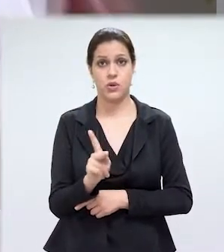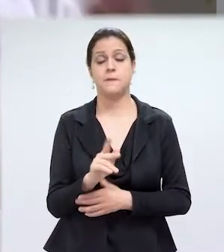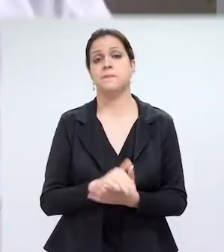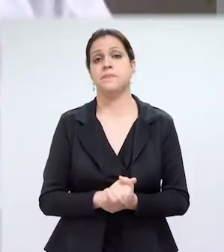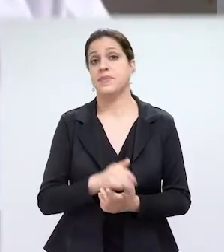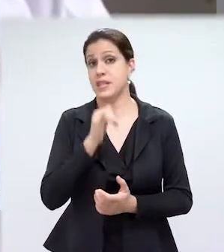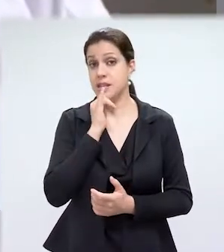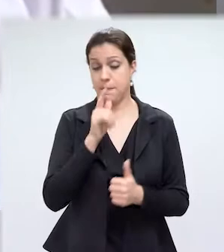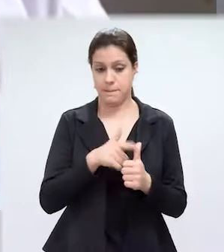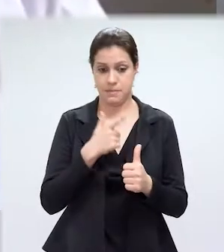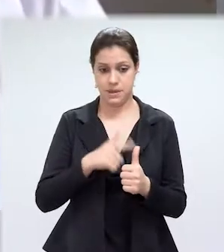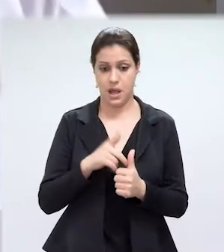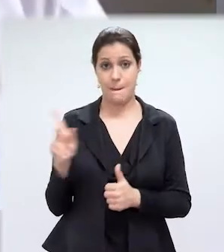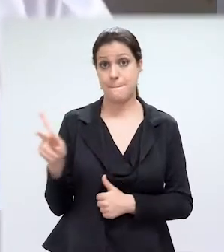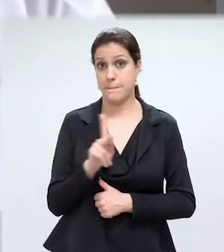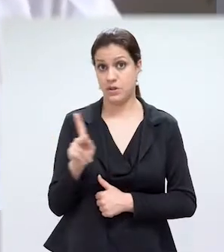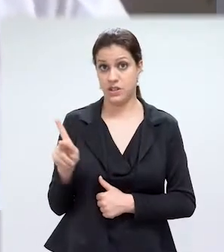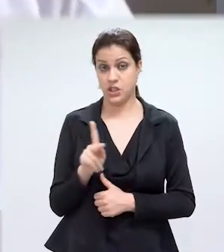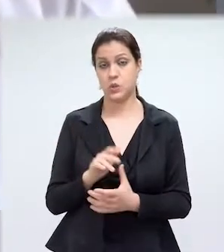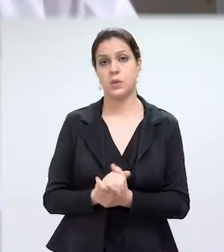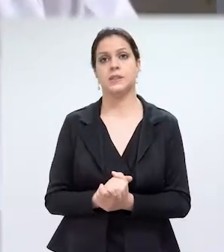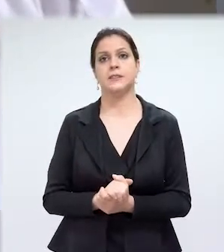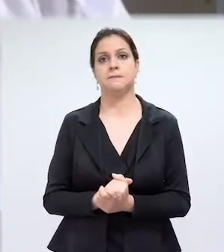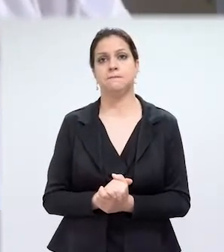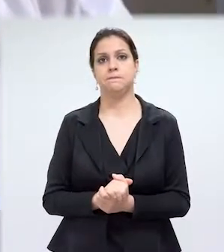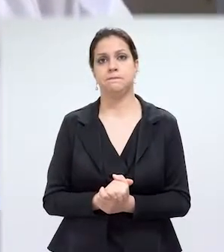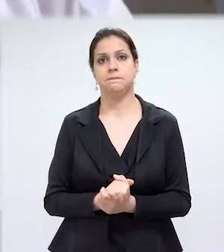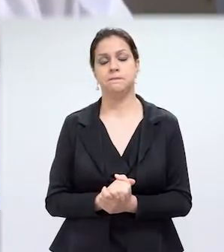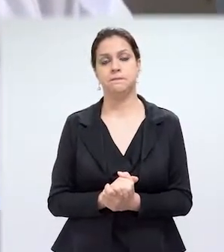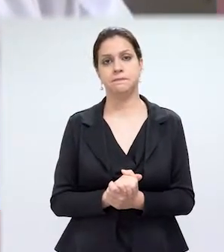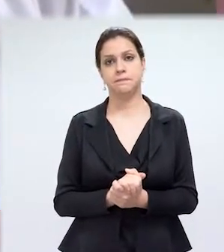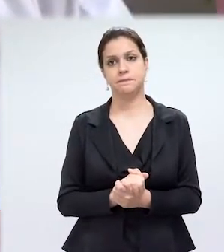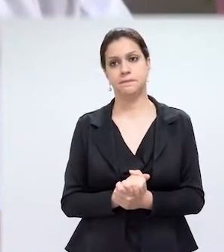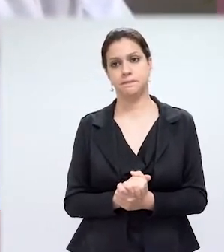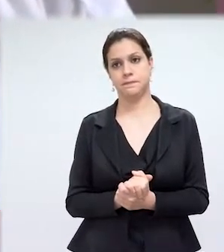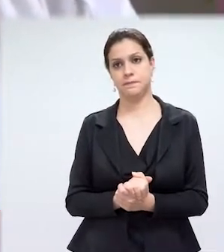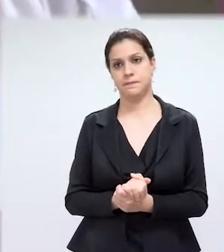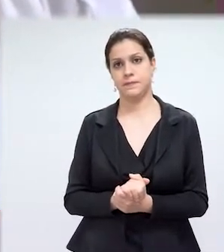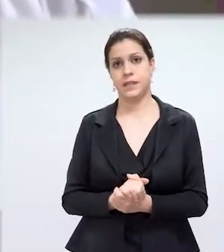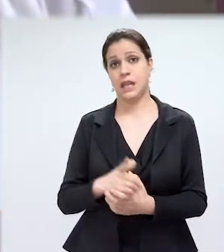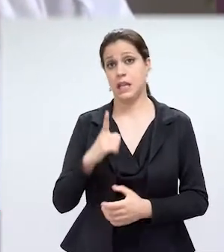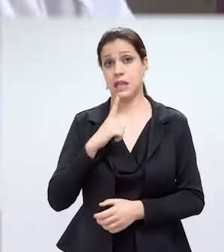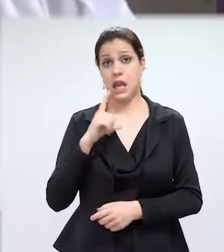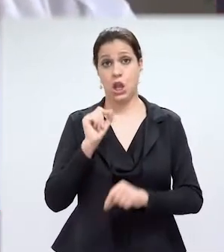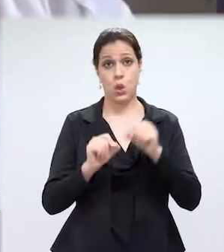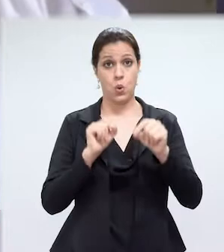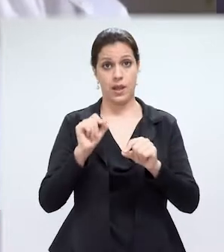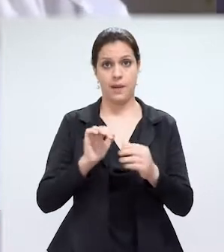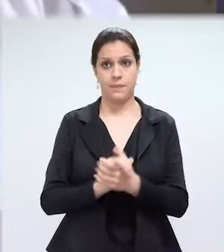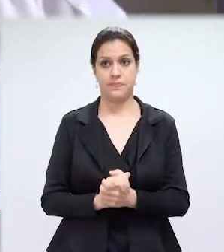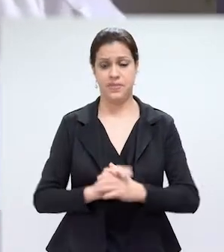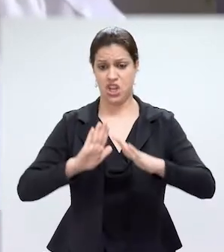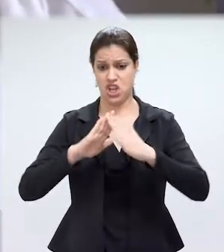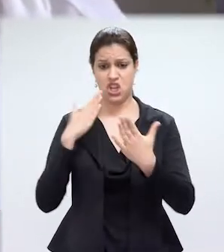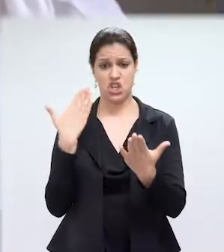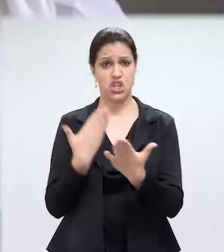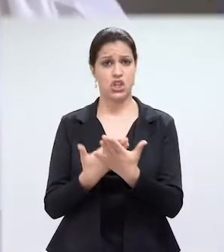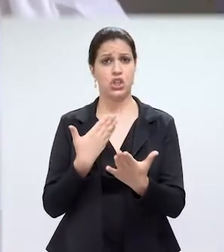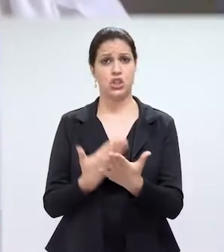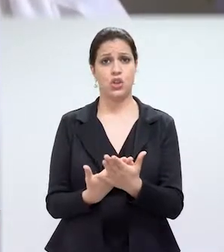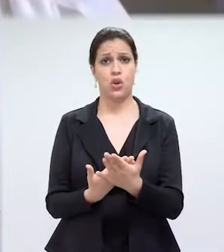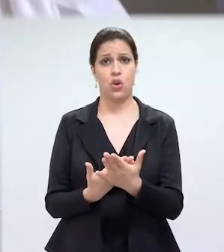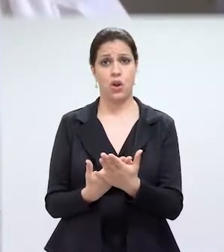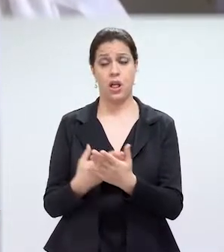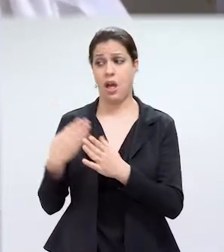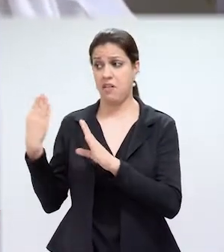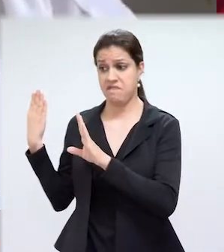dos pais e professores, né? Primeiro, os professores tinha muito isso de eu fecho a porta